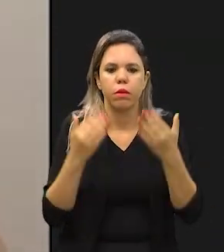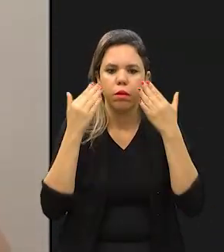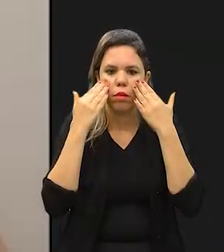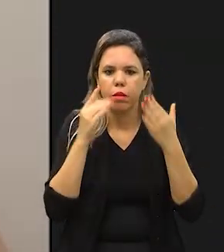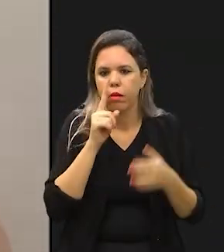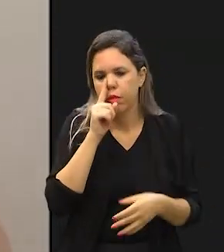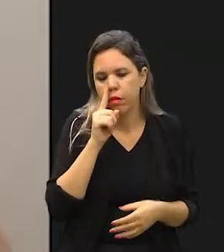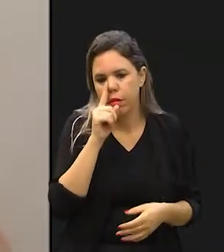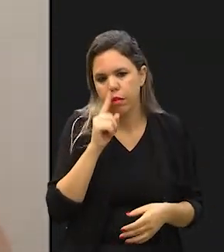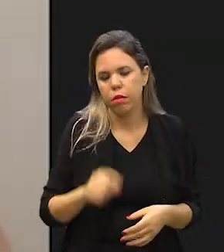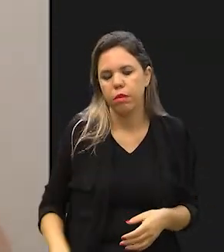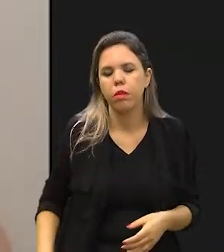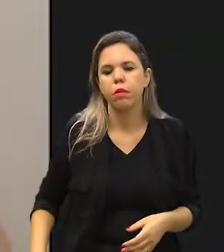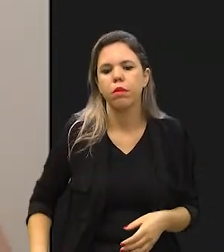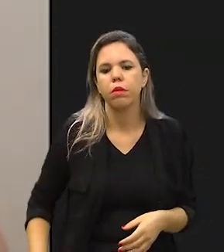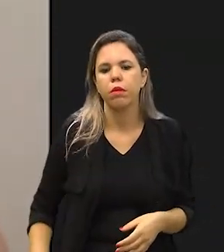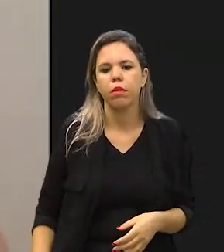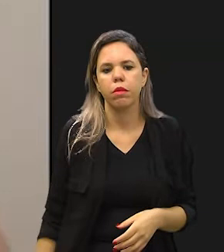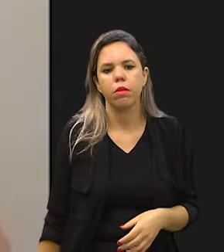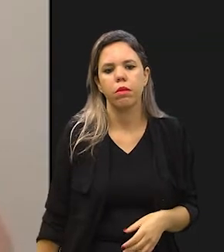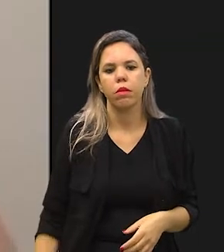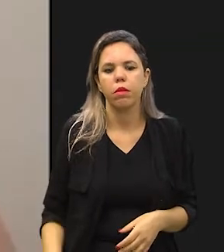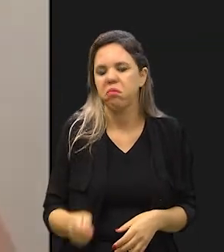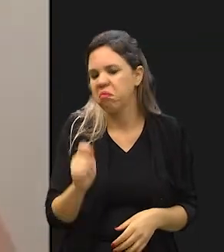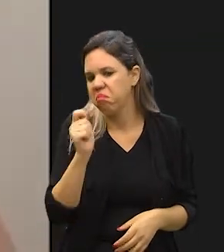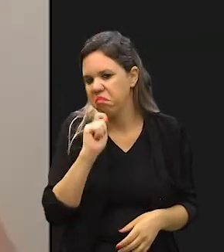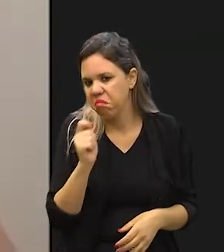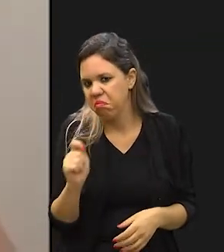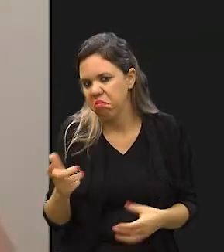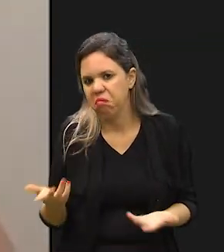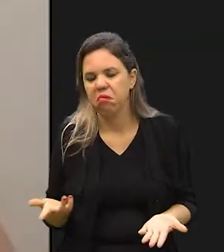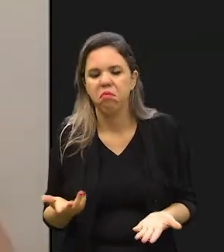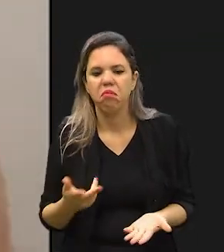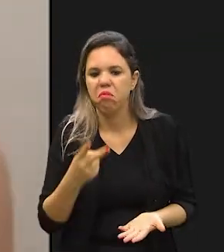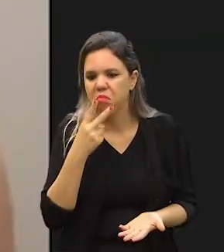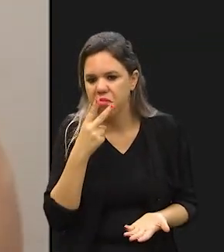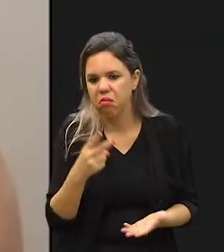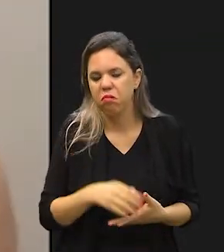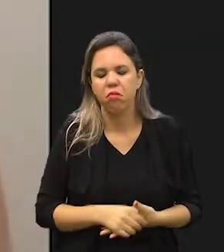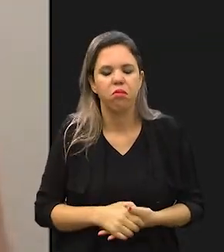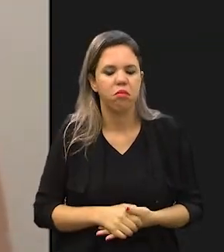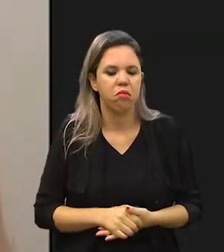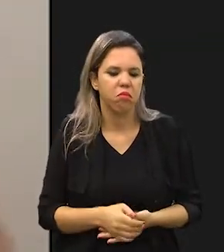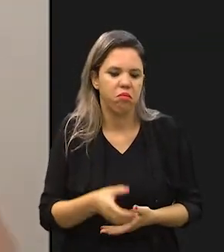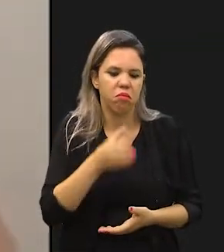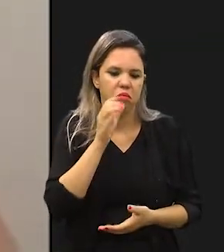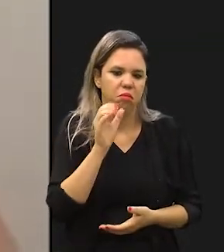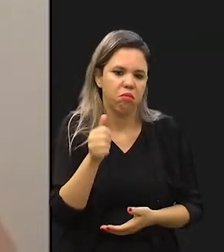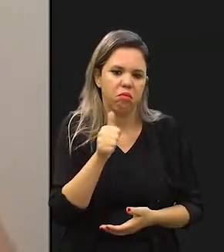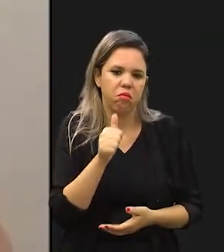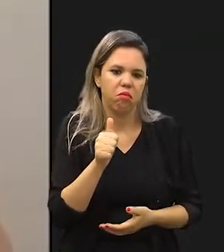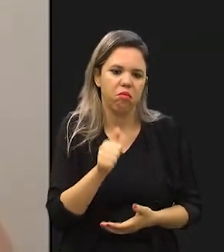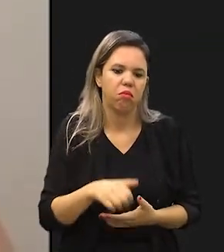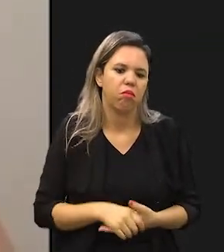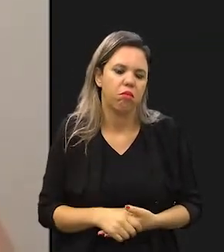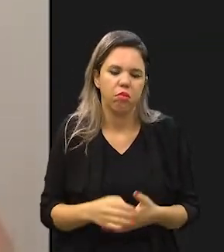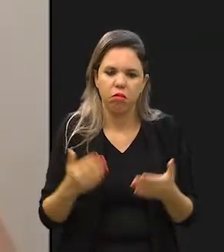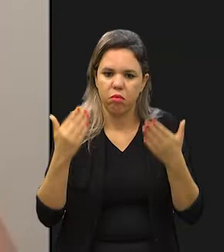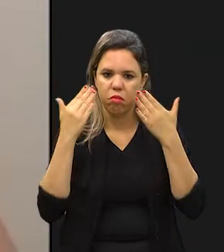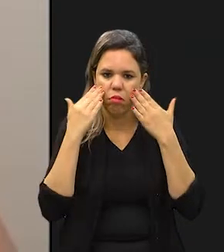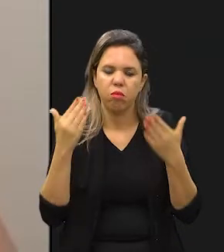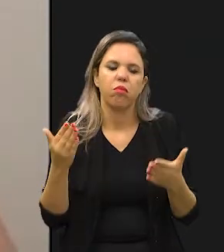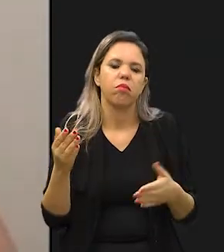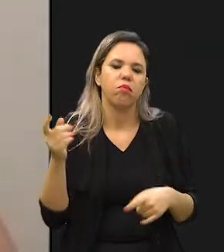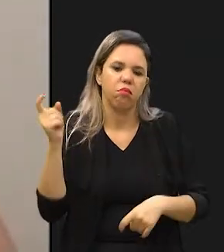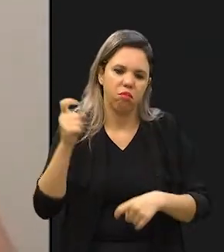expõe a risco, né, que é mais impulsivo, seja uso de drogas, cigarro, bebida, exposição